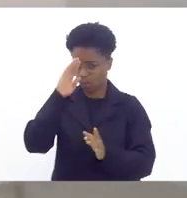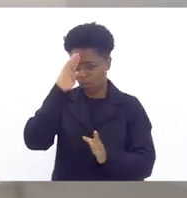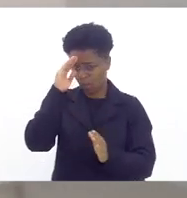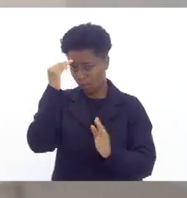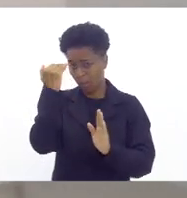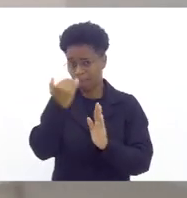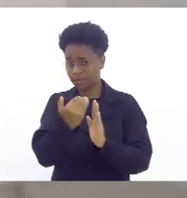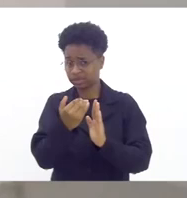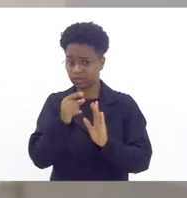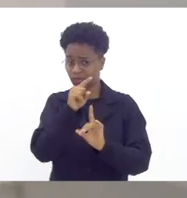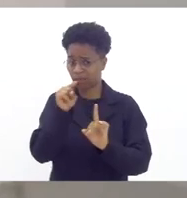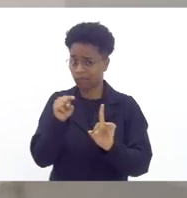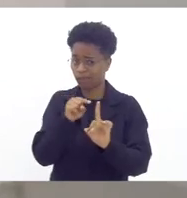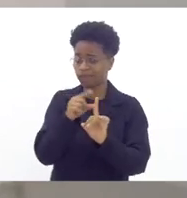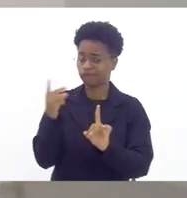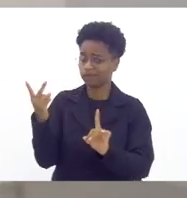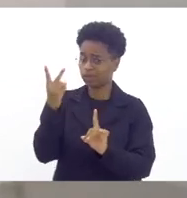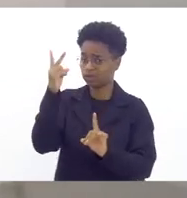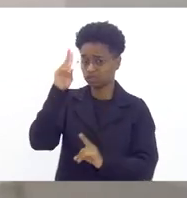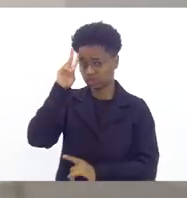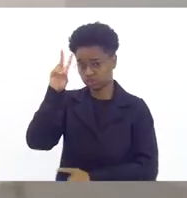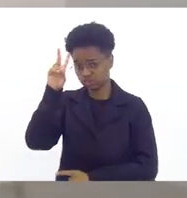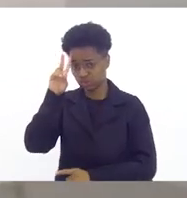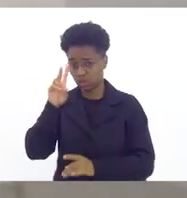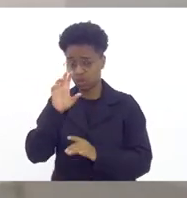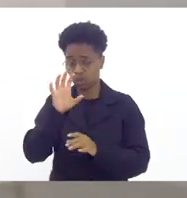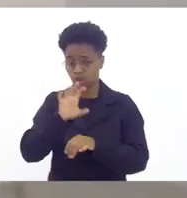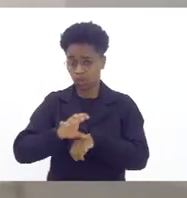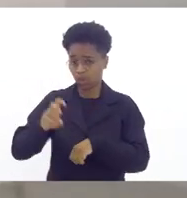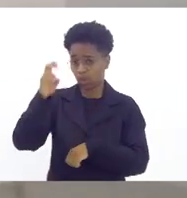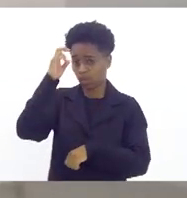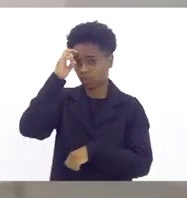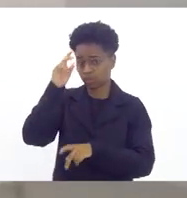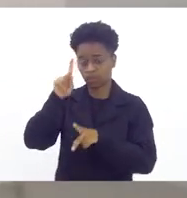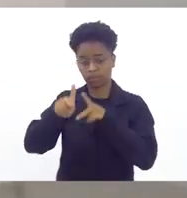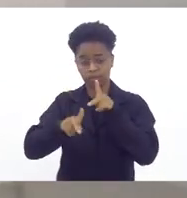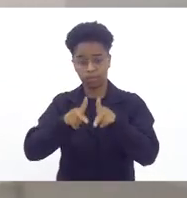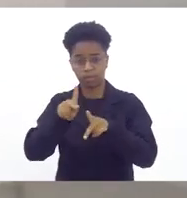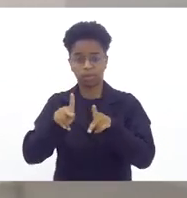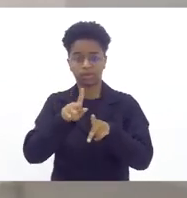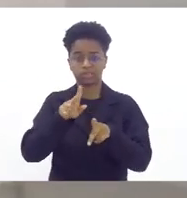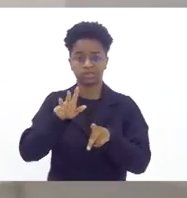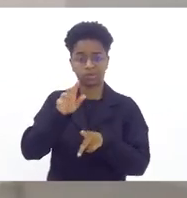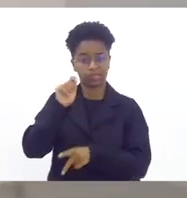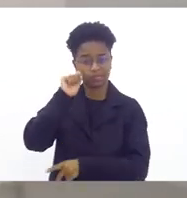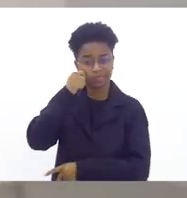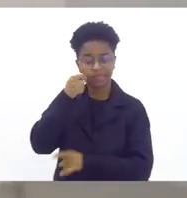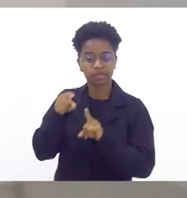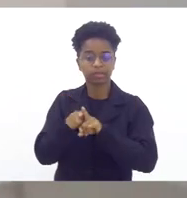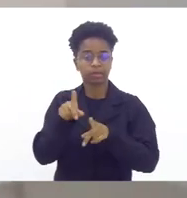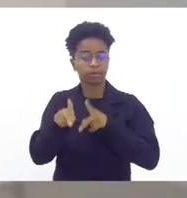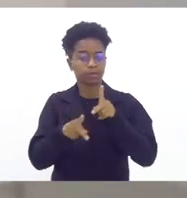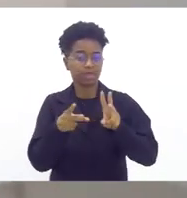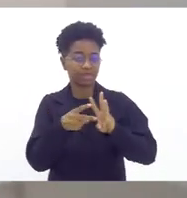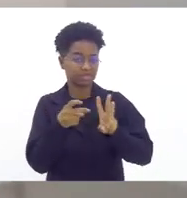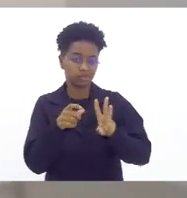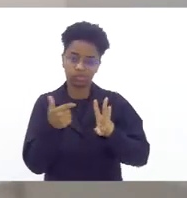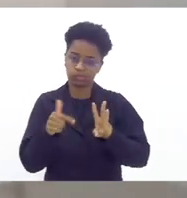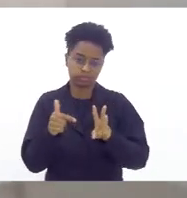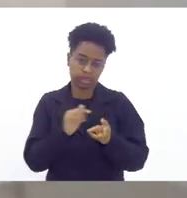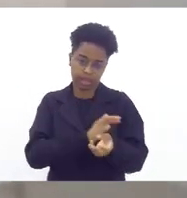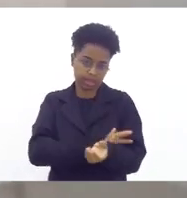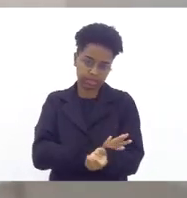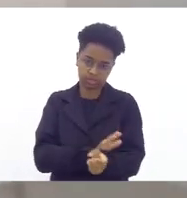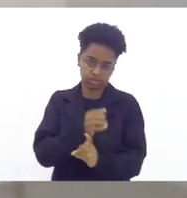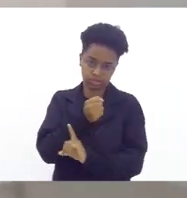valorizar devidamente a história e a cultura do povo afrodescendente e do povo indígena, nós não teríamos tanto racismo na